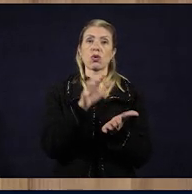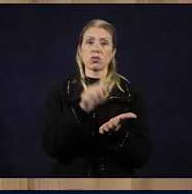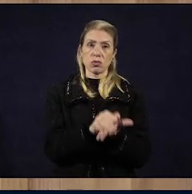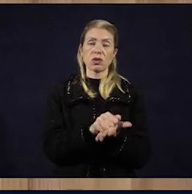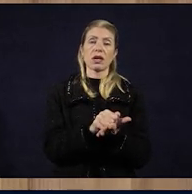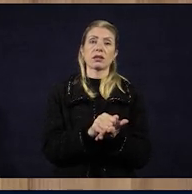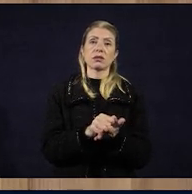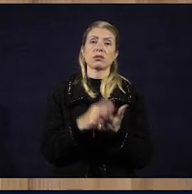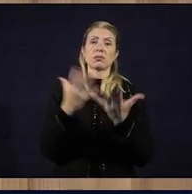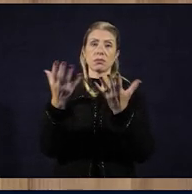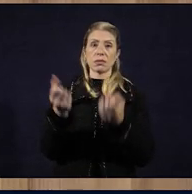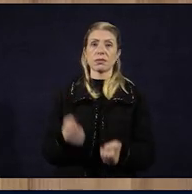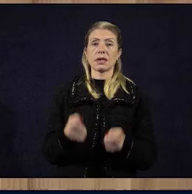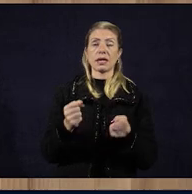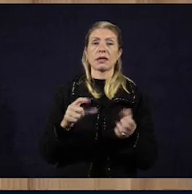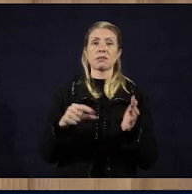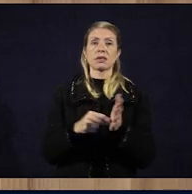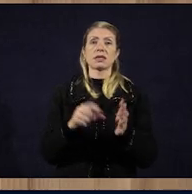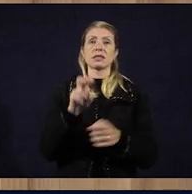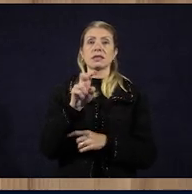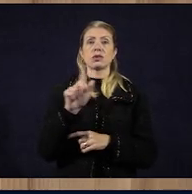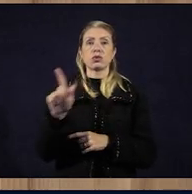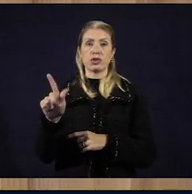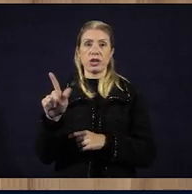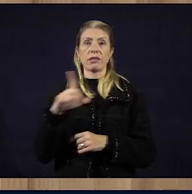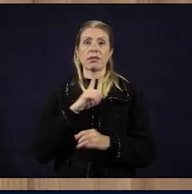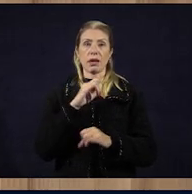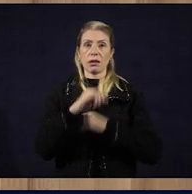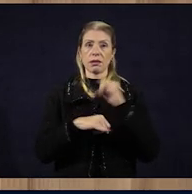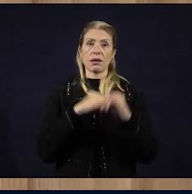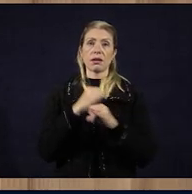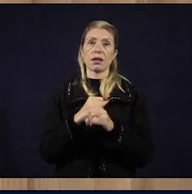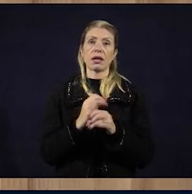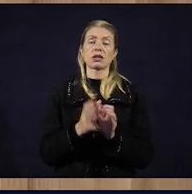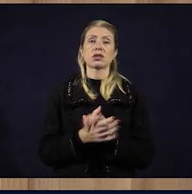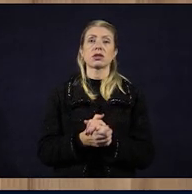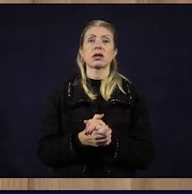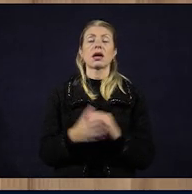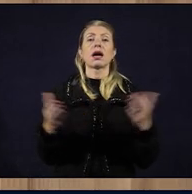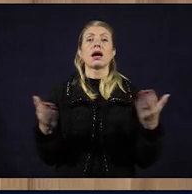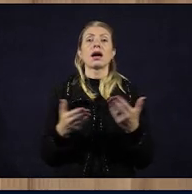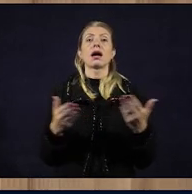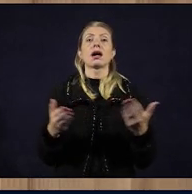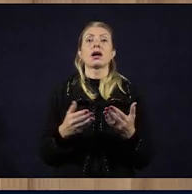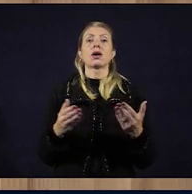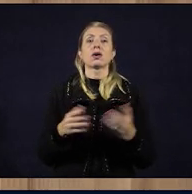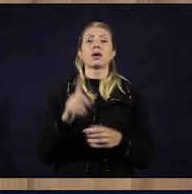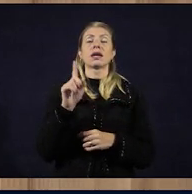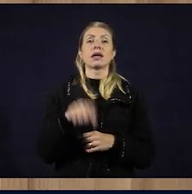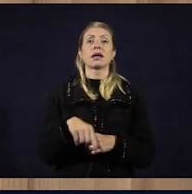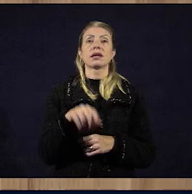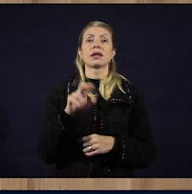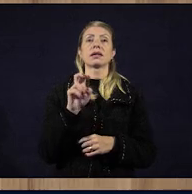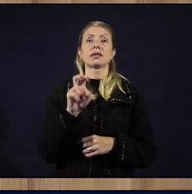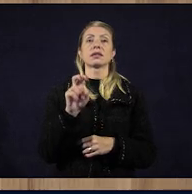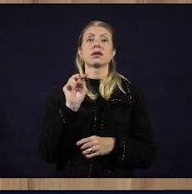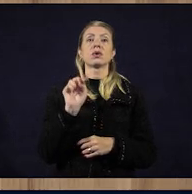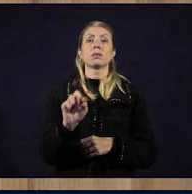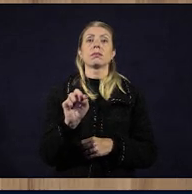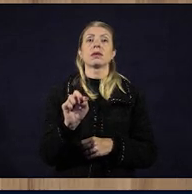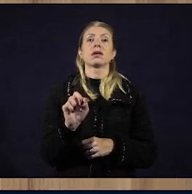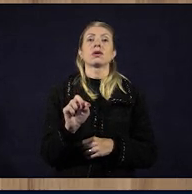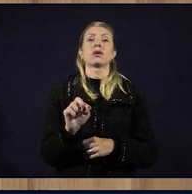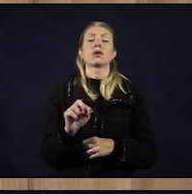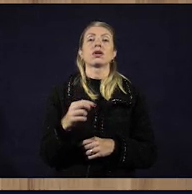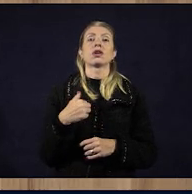licitadas e até dezembro todas elas estarão conectadas o que a gente precisa agora são essas 5.000 eu acho até que vou fazer